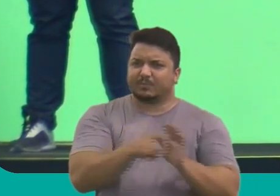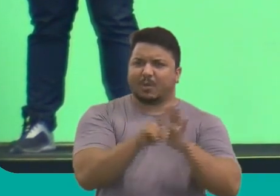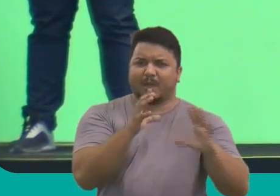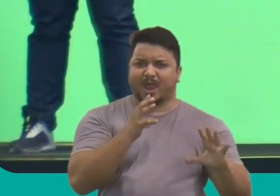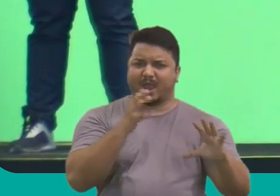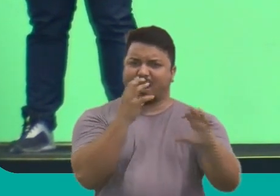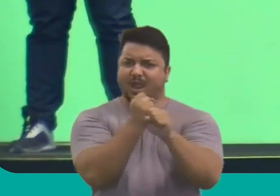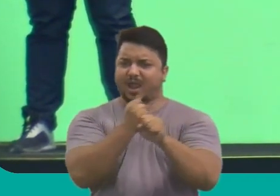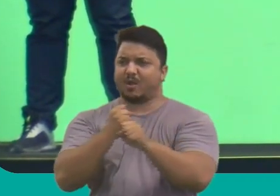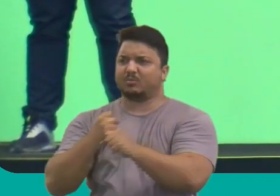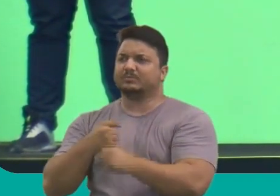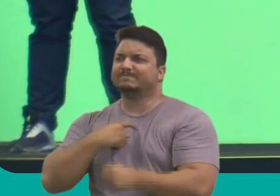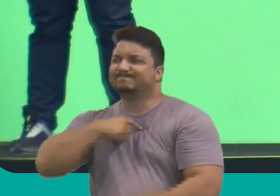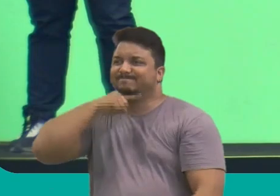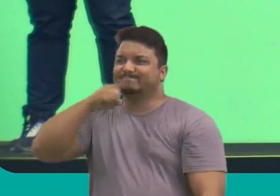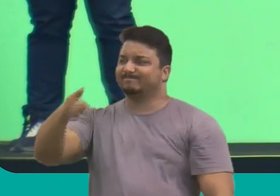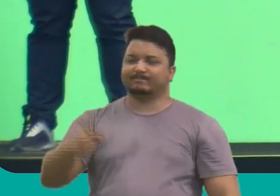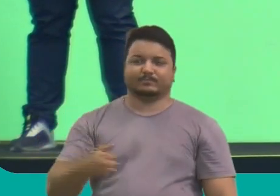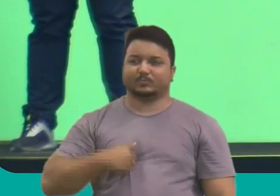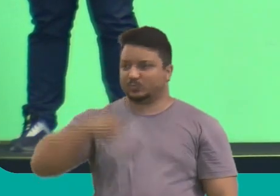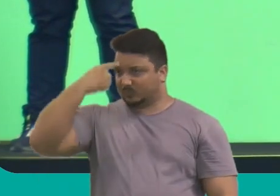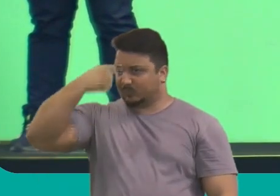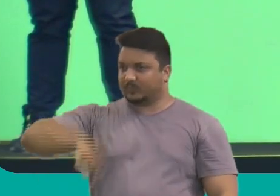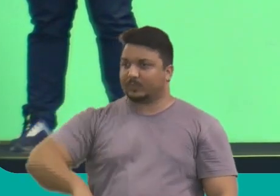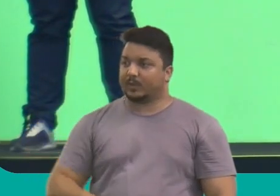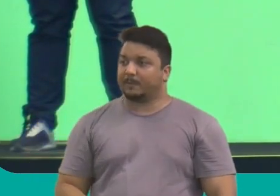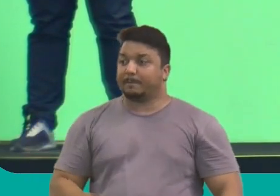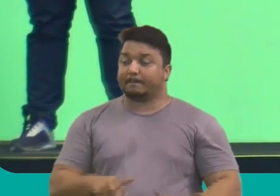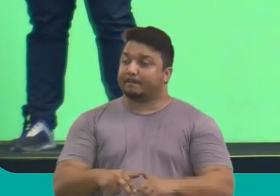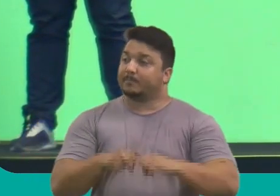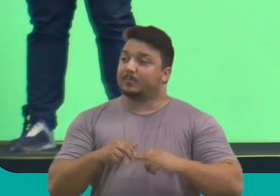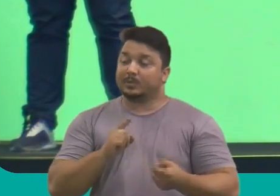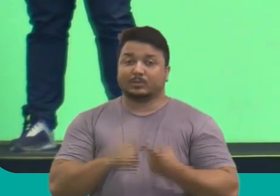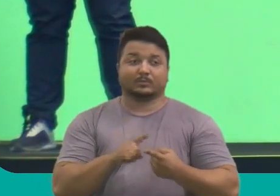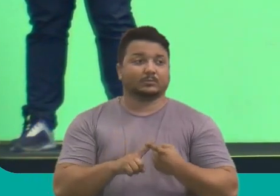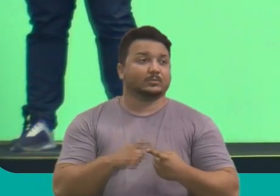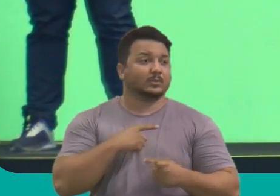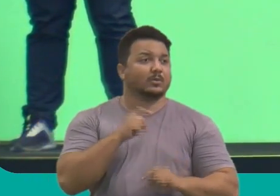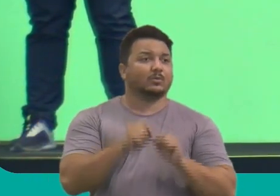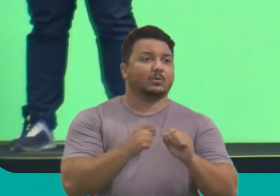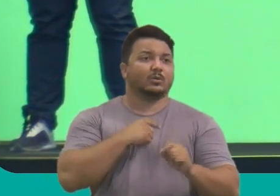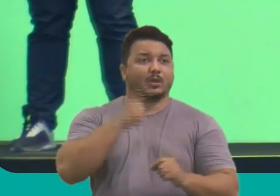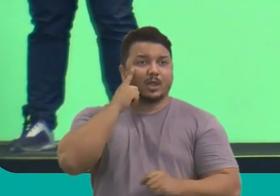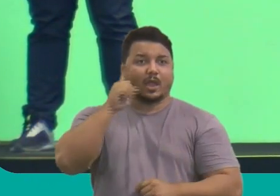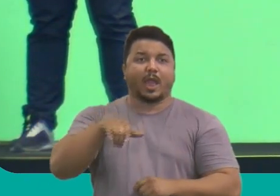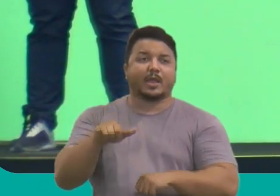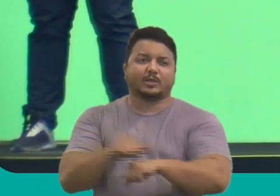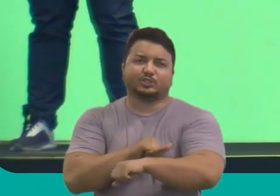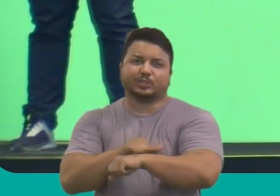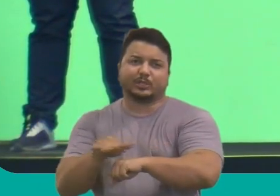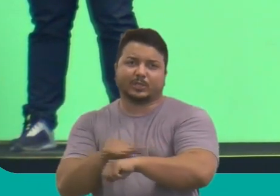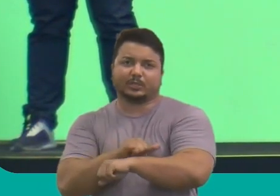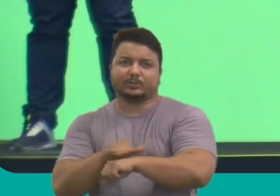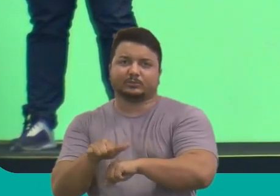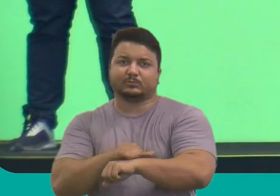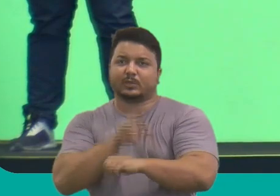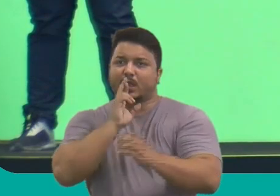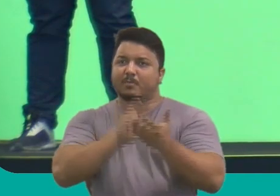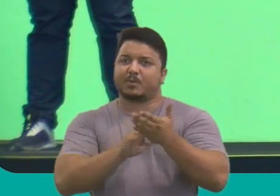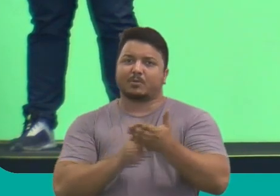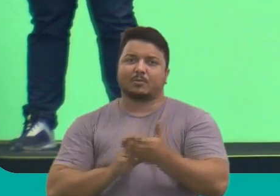não sei para onde vai. Então, o momento aqui também vem para trazer estratégias de resolução da